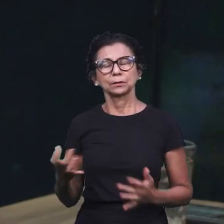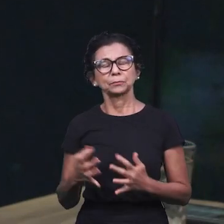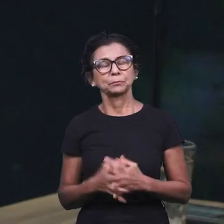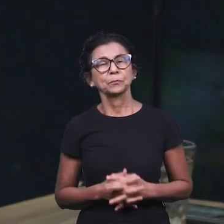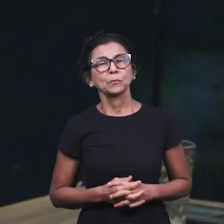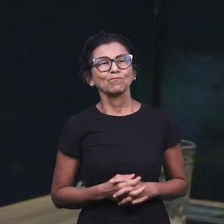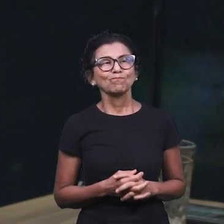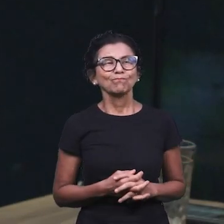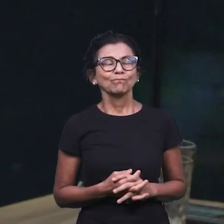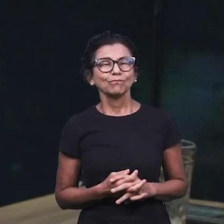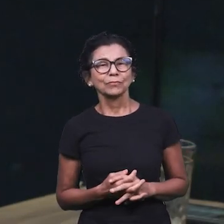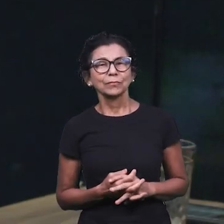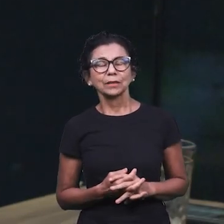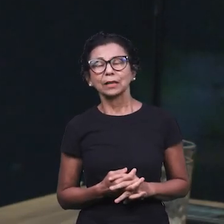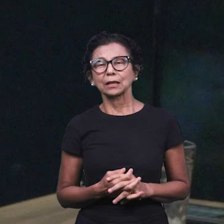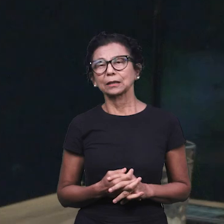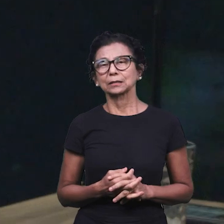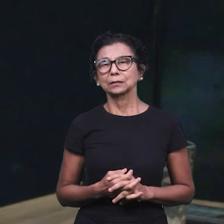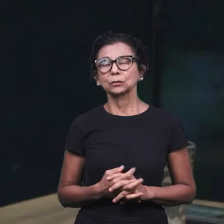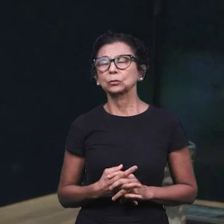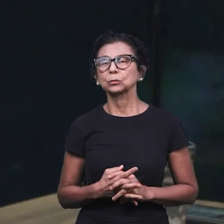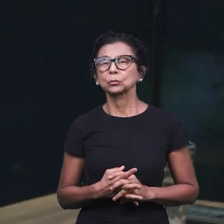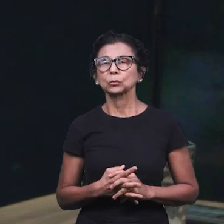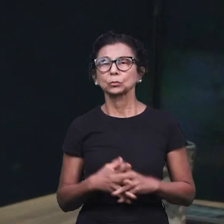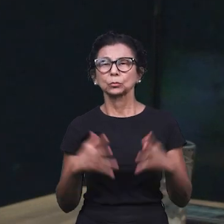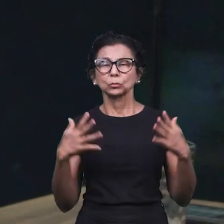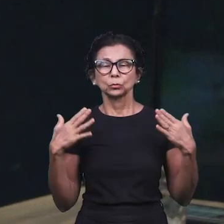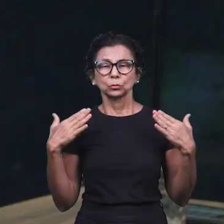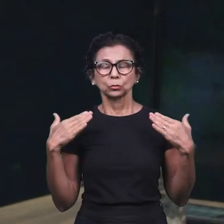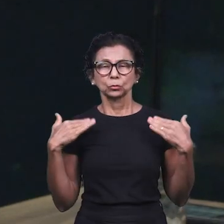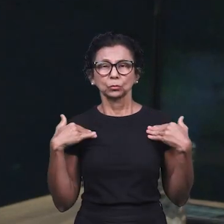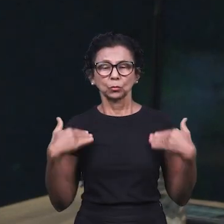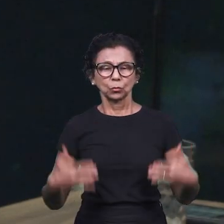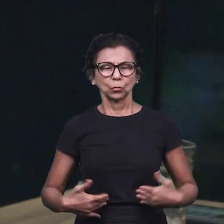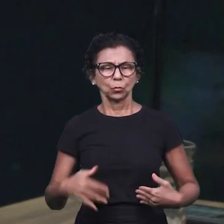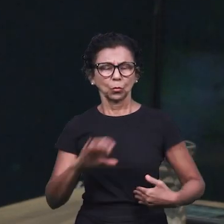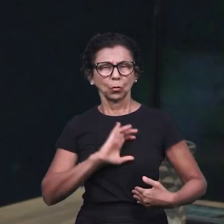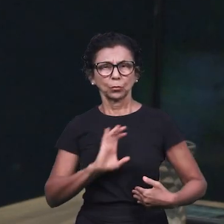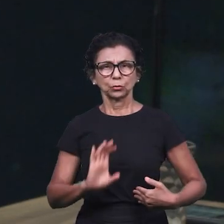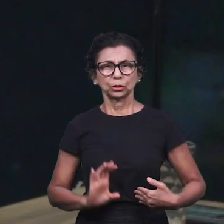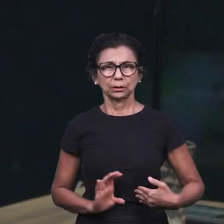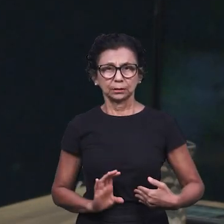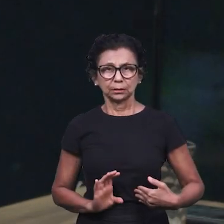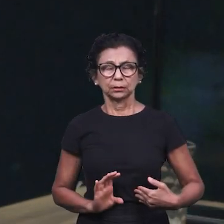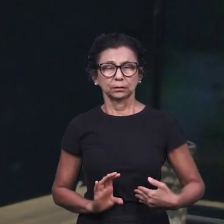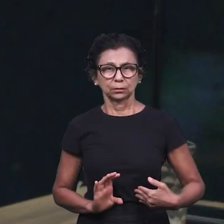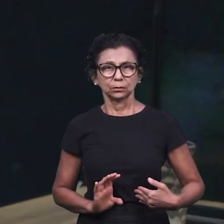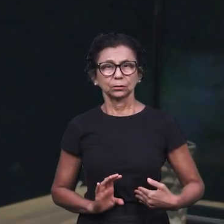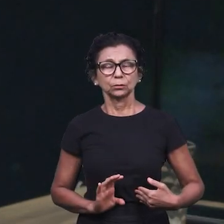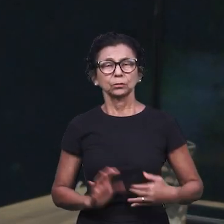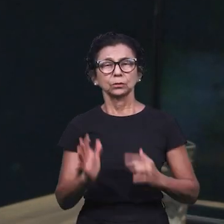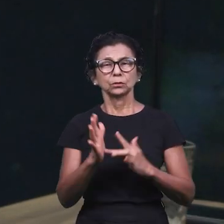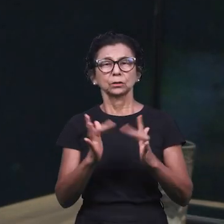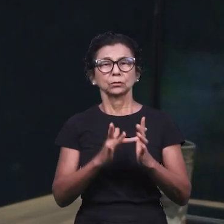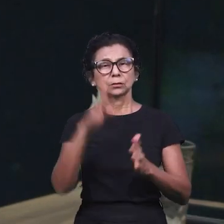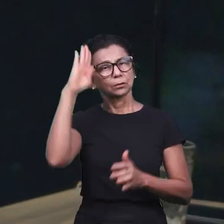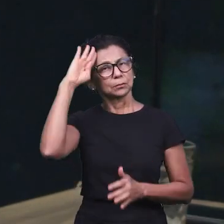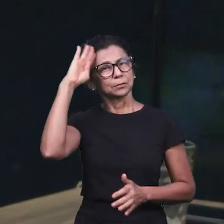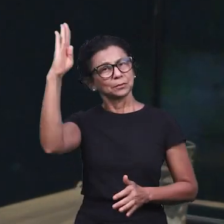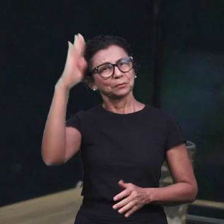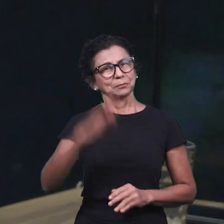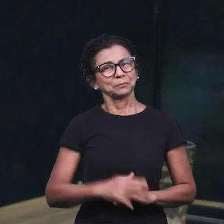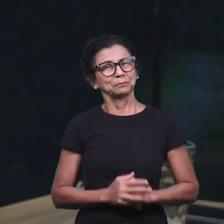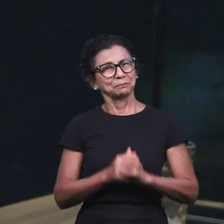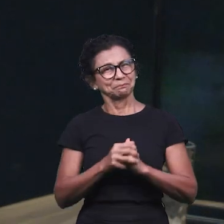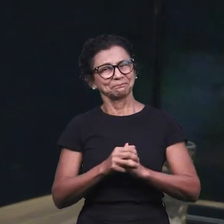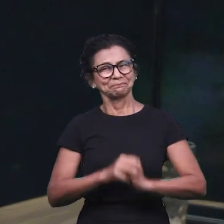tornando um só corpo, onde o Senhor Jesus Cristo é o nosso cabeça.